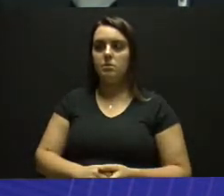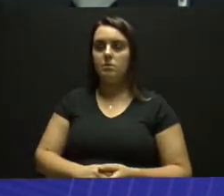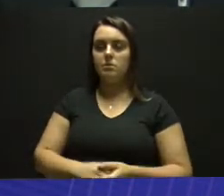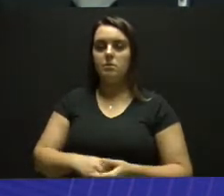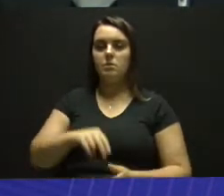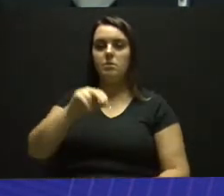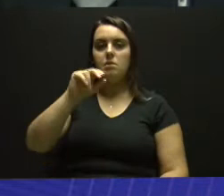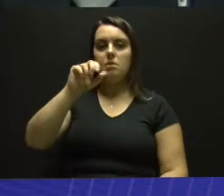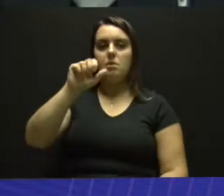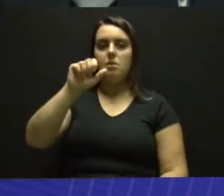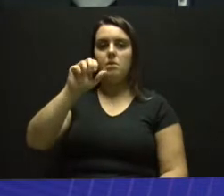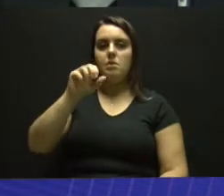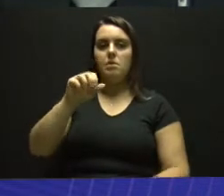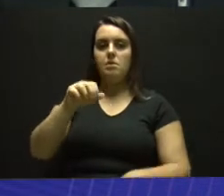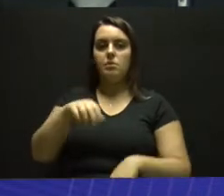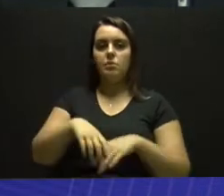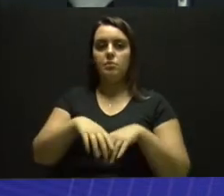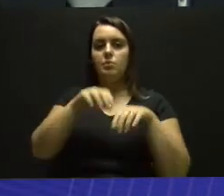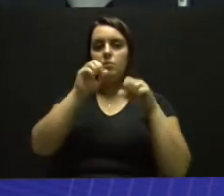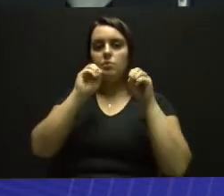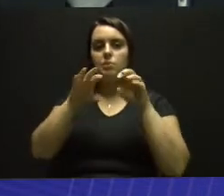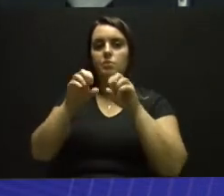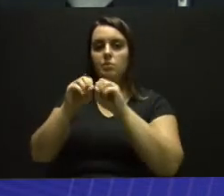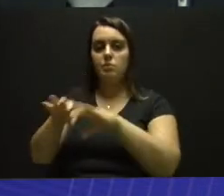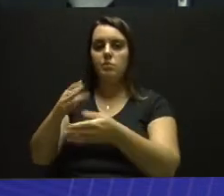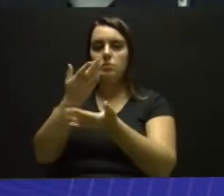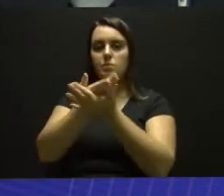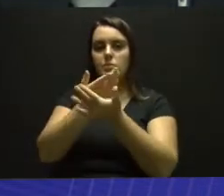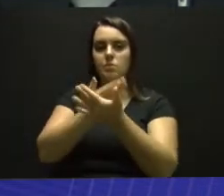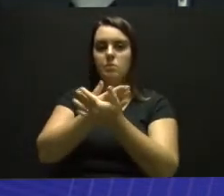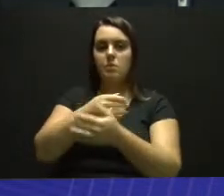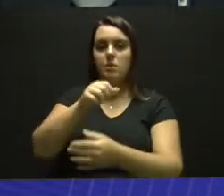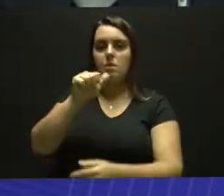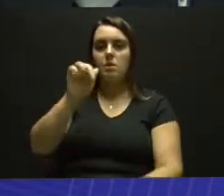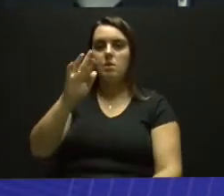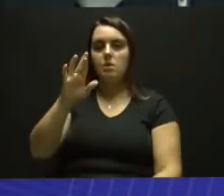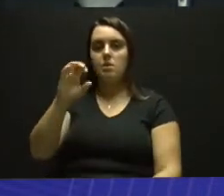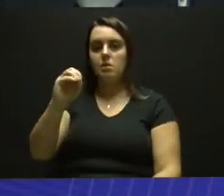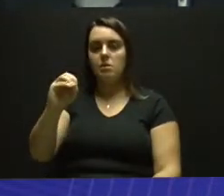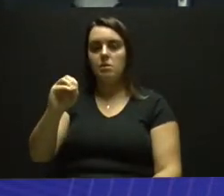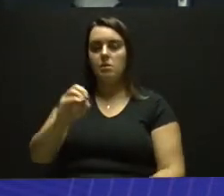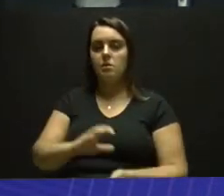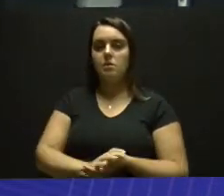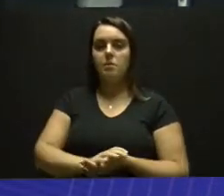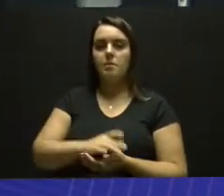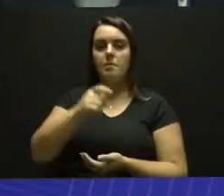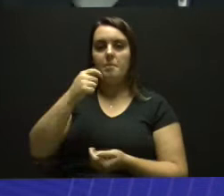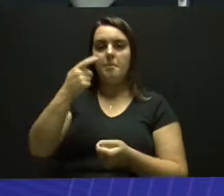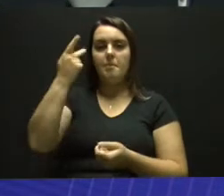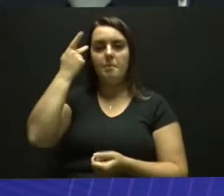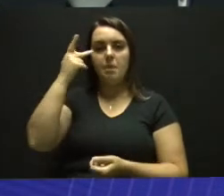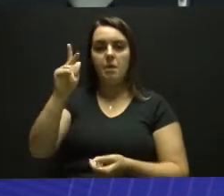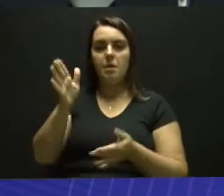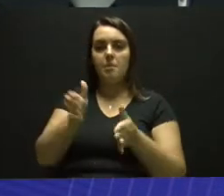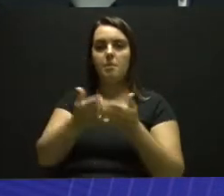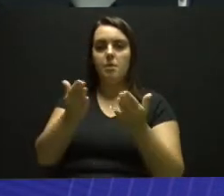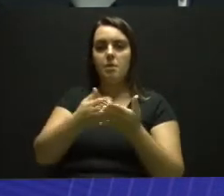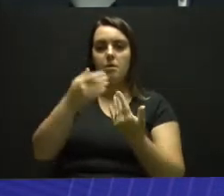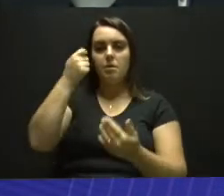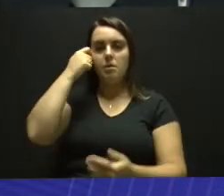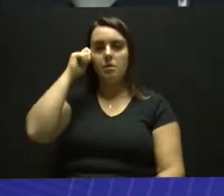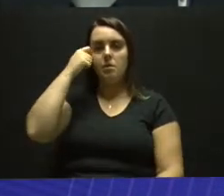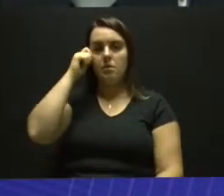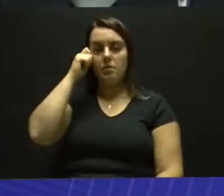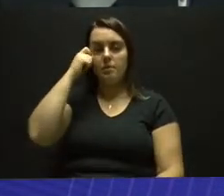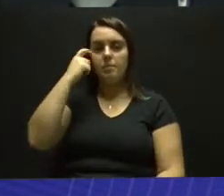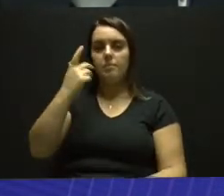uma rede de pré vestibular comunitário para negros e pobres na praia grande em santos em